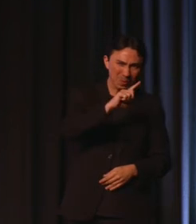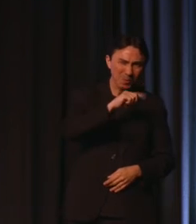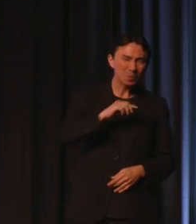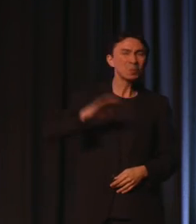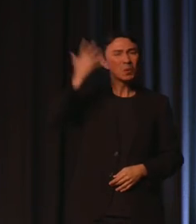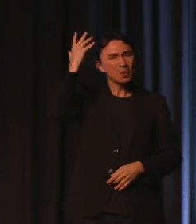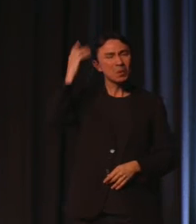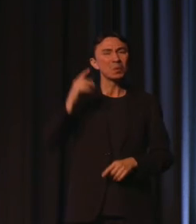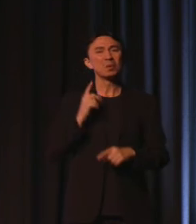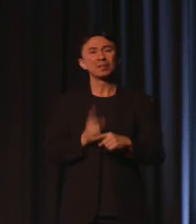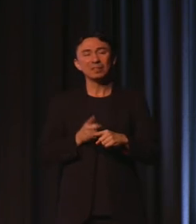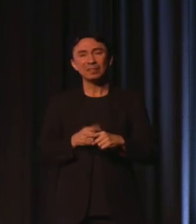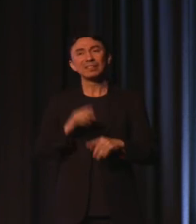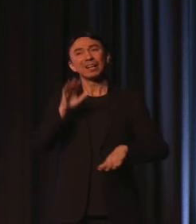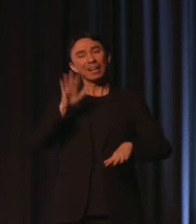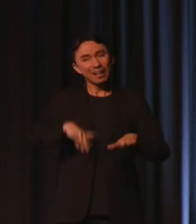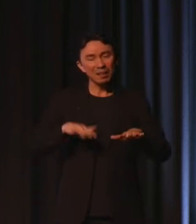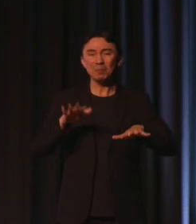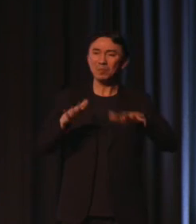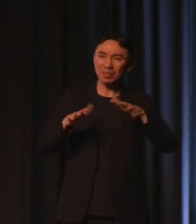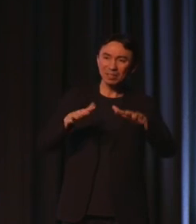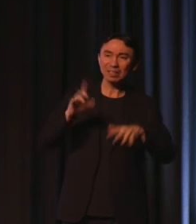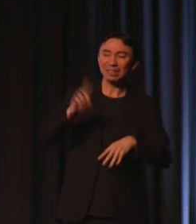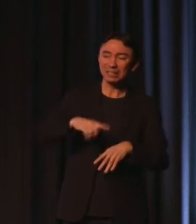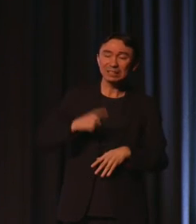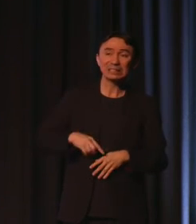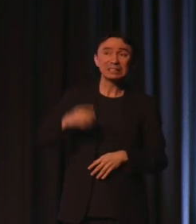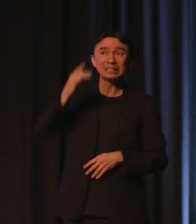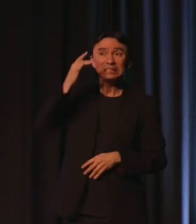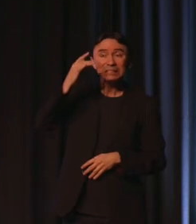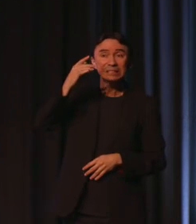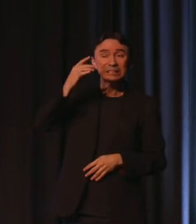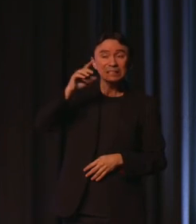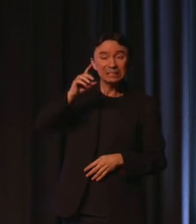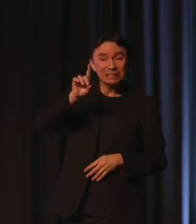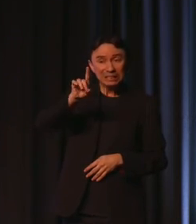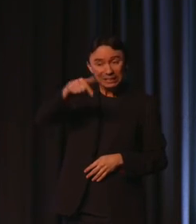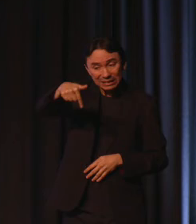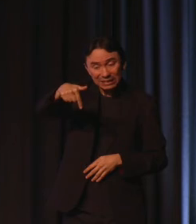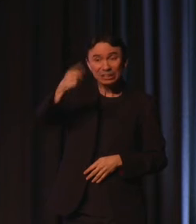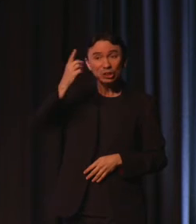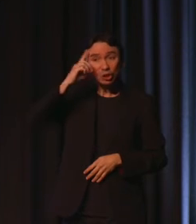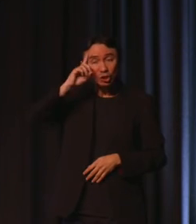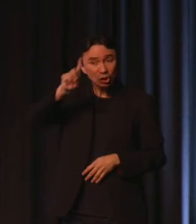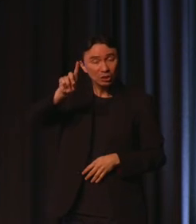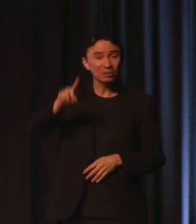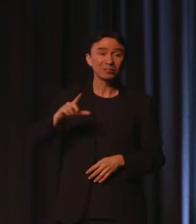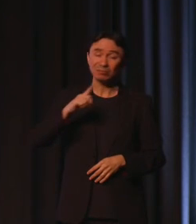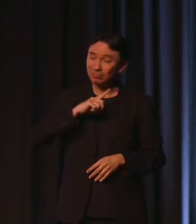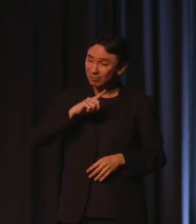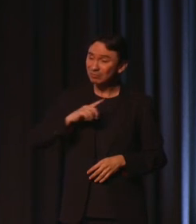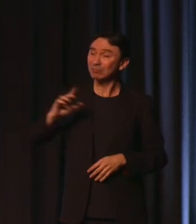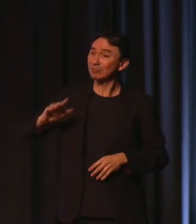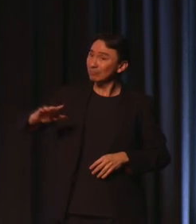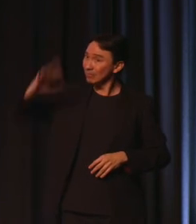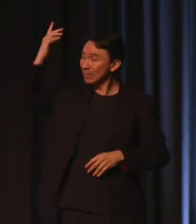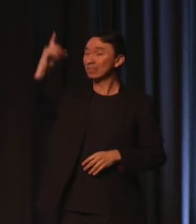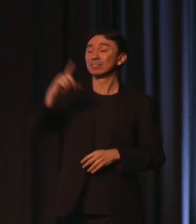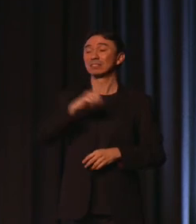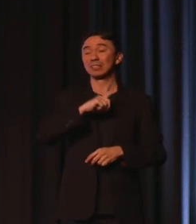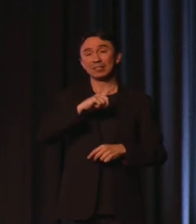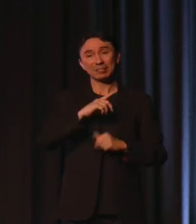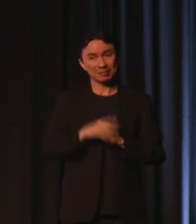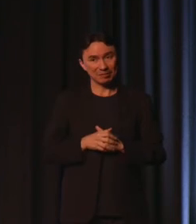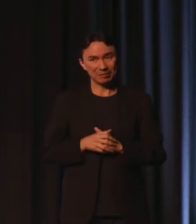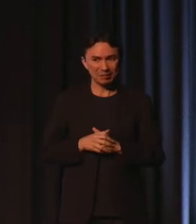tem uma parcela mais de um mês. Né? Então, assim, parece que o afastamento é algo que acontece, né, pelo menos para um